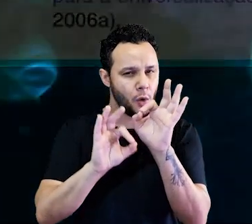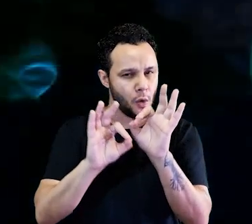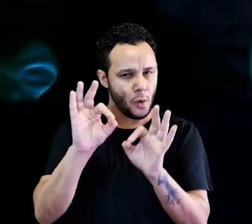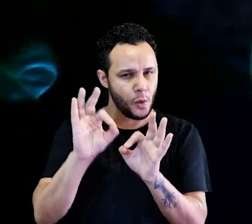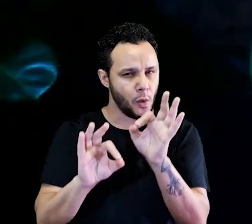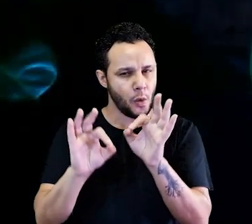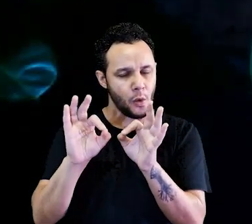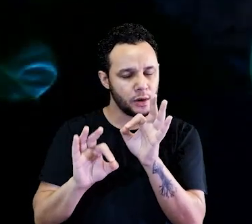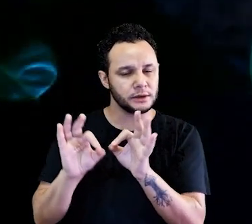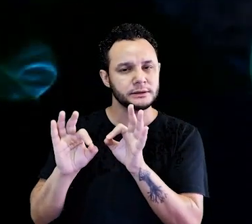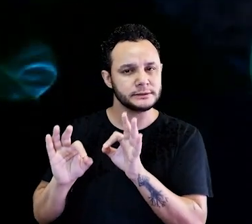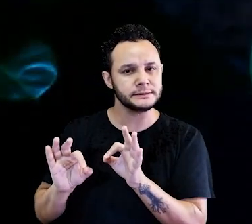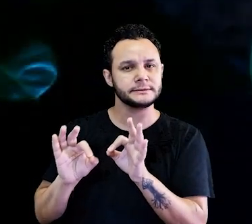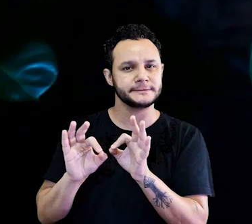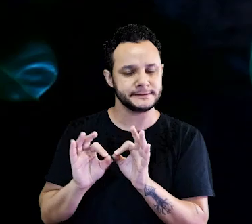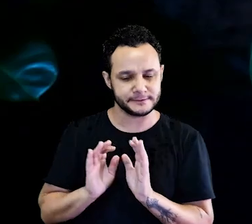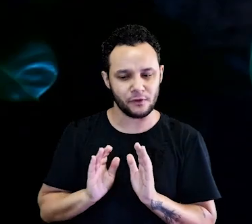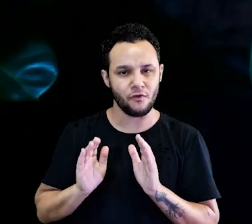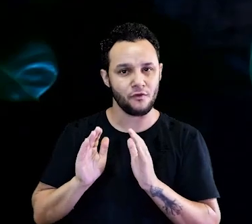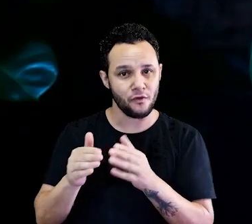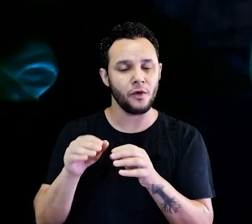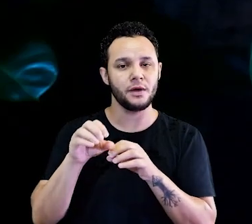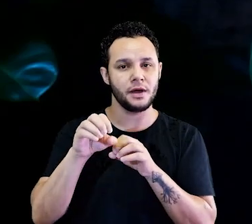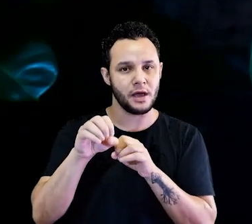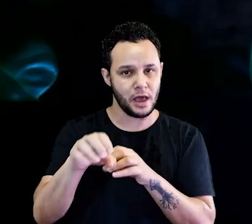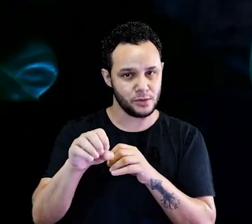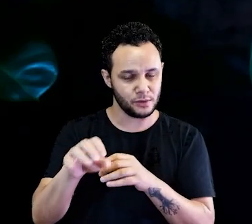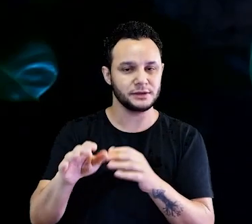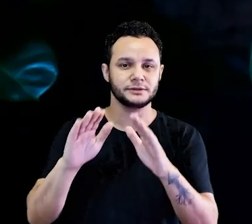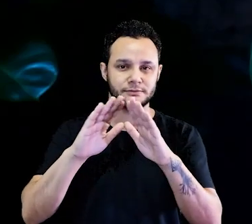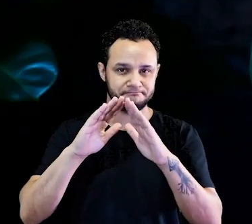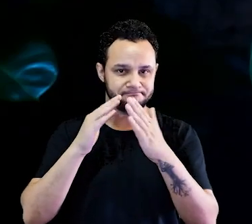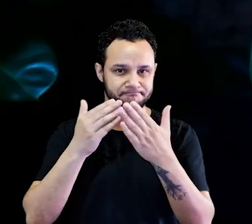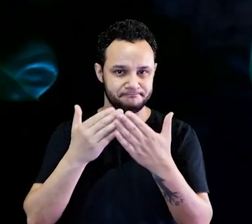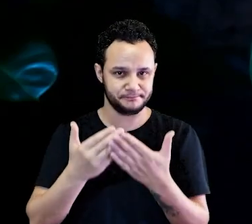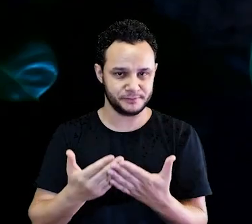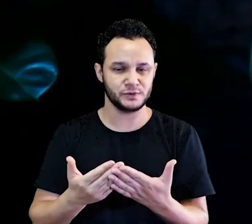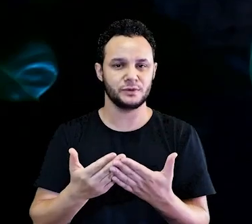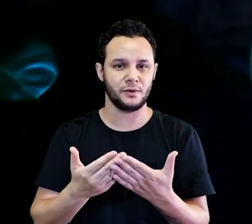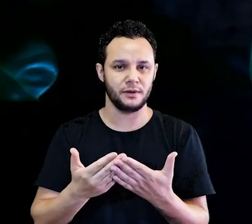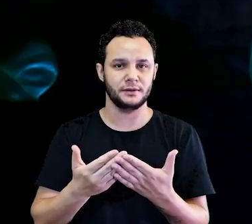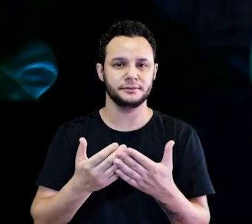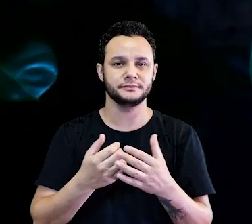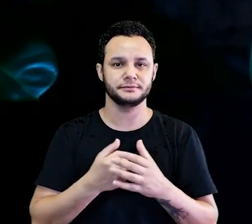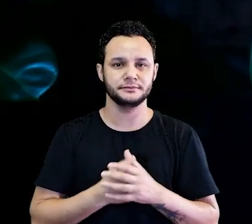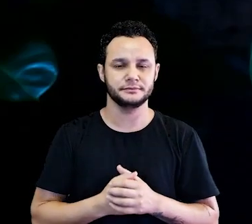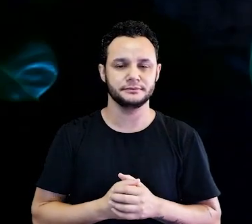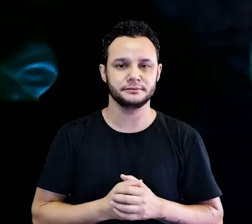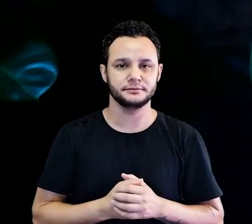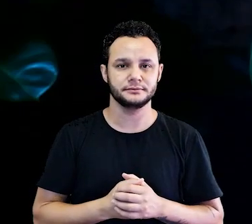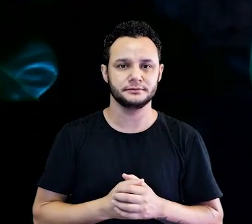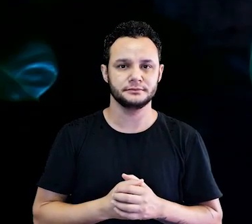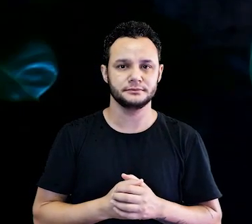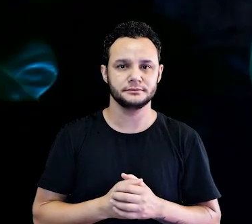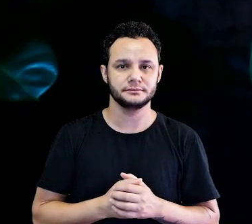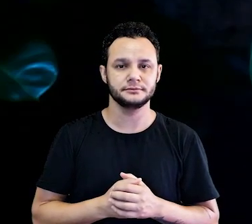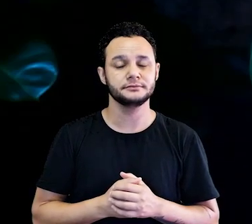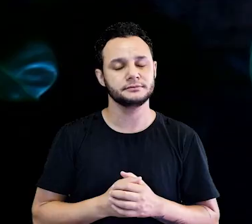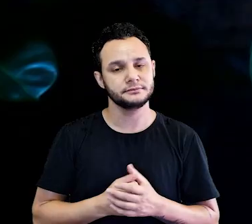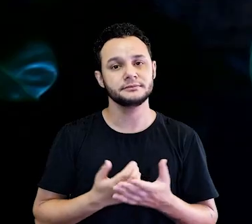e organizada de financiamento da educação básica, né, e existe então até hoje,